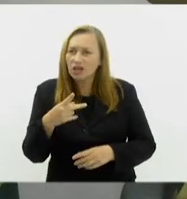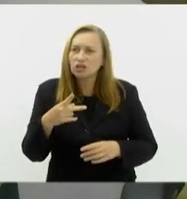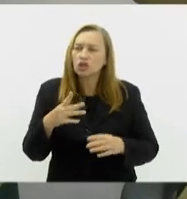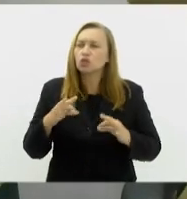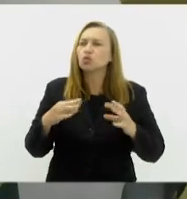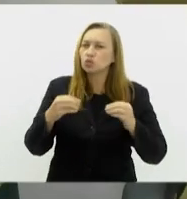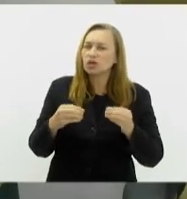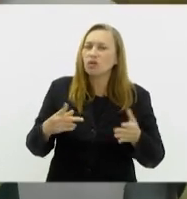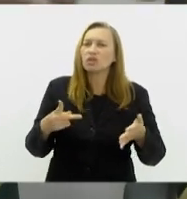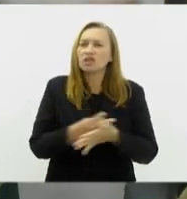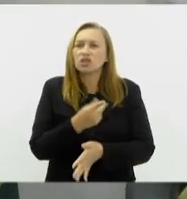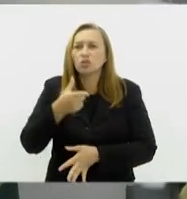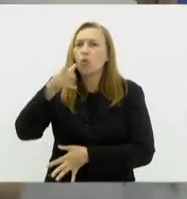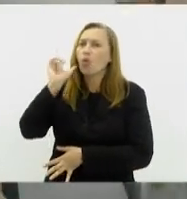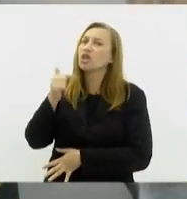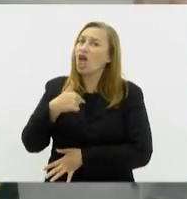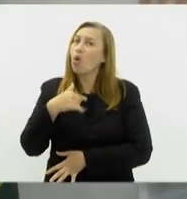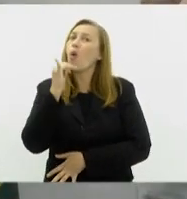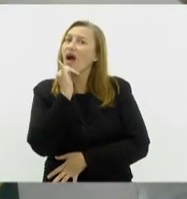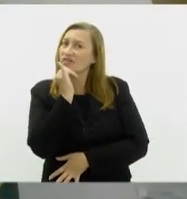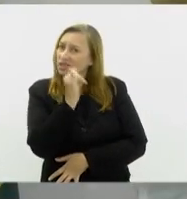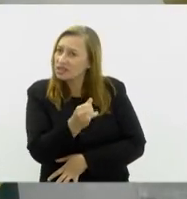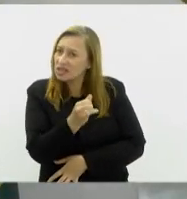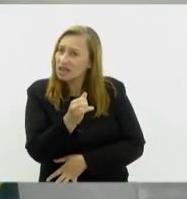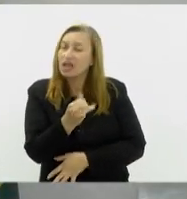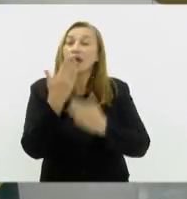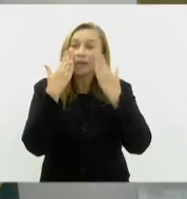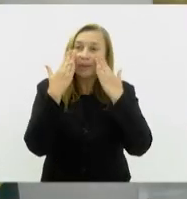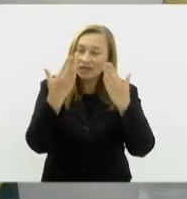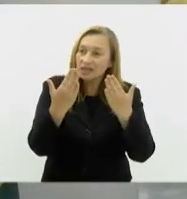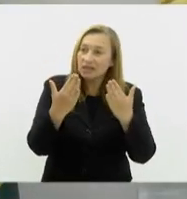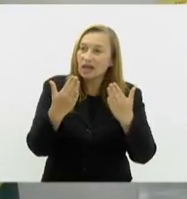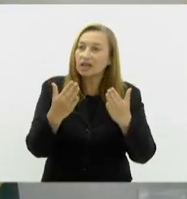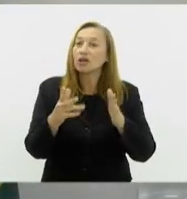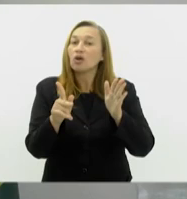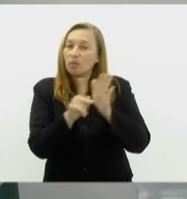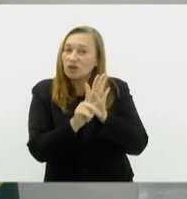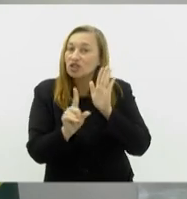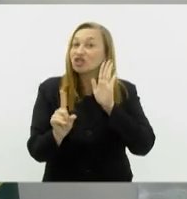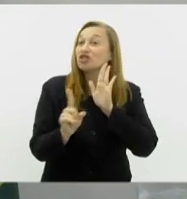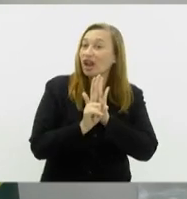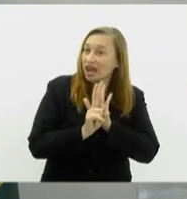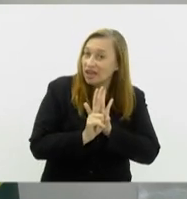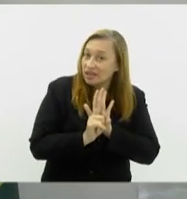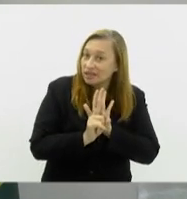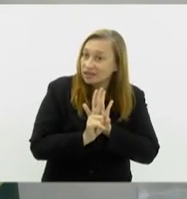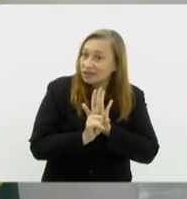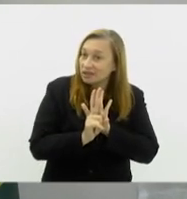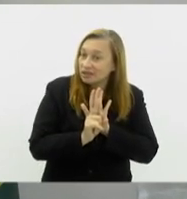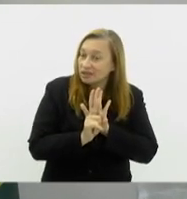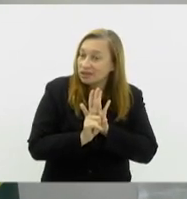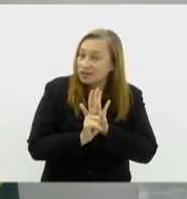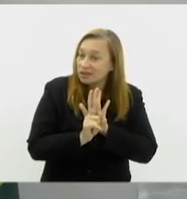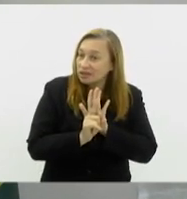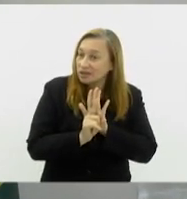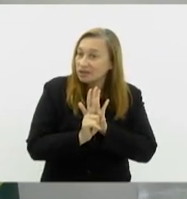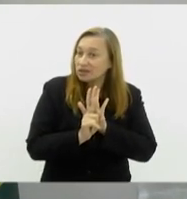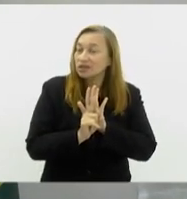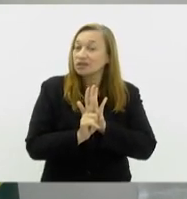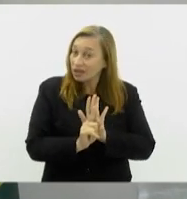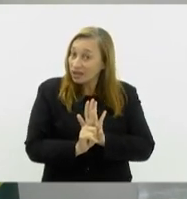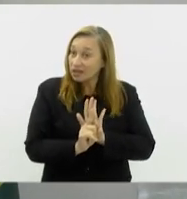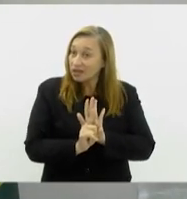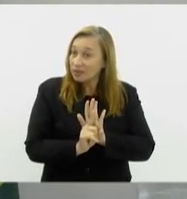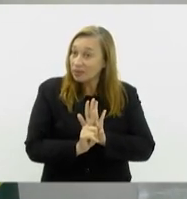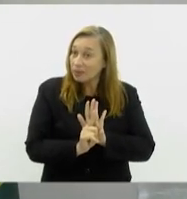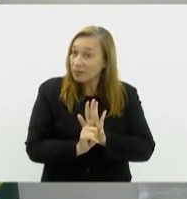ontem Eu avisei que apresentaria então o projeto de lei um projeto